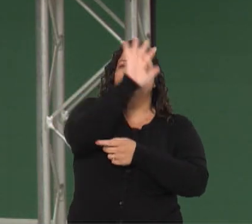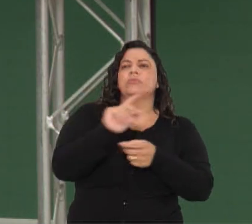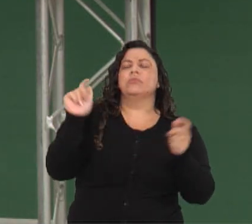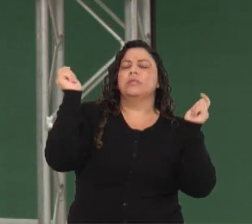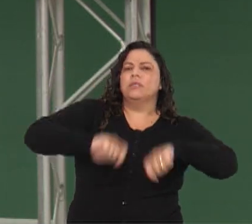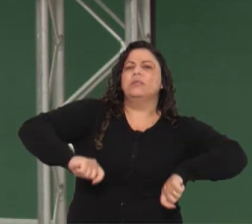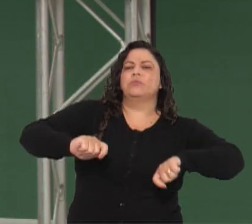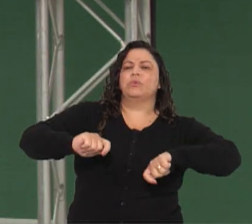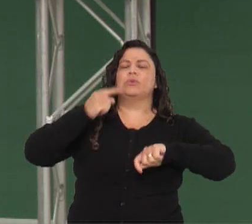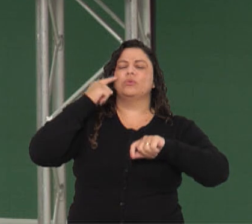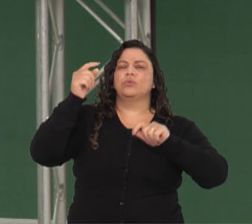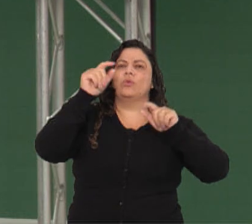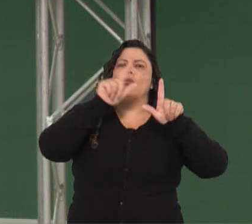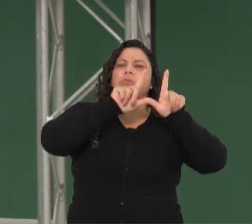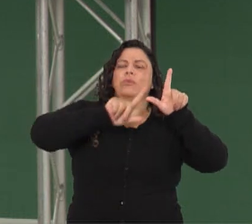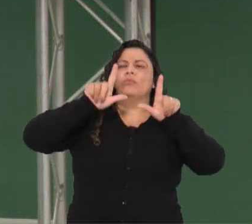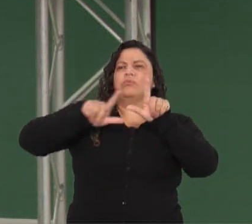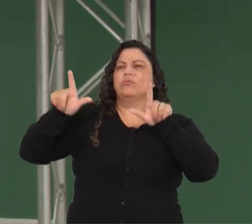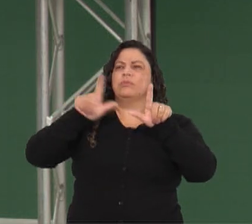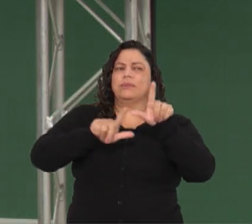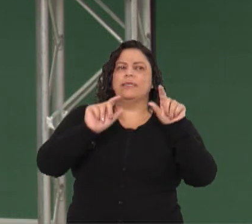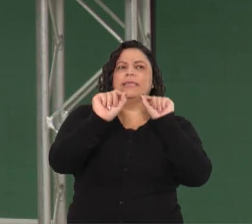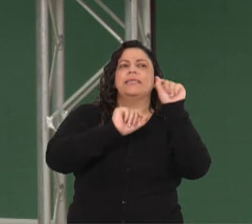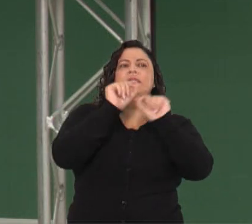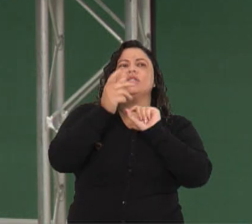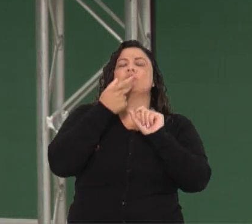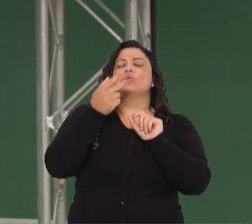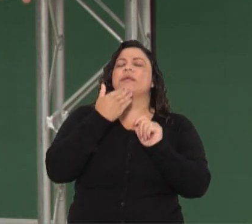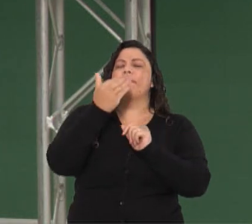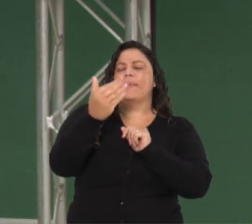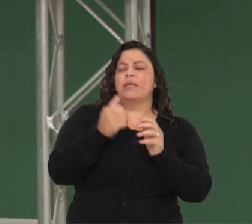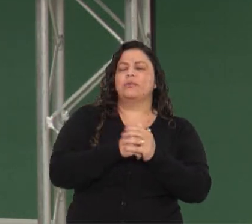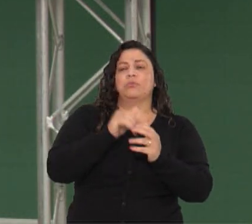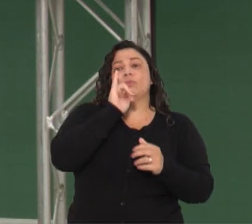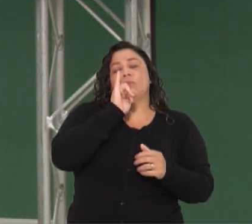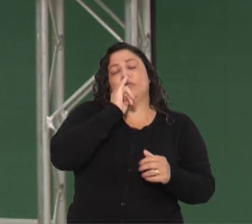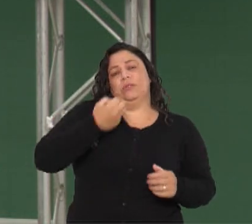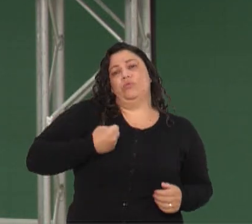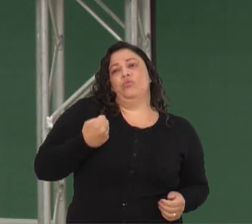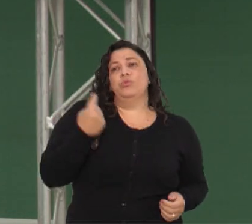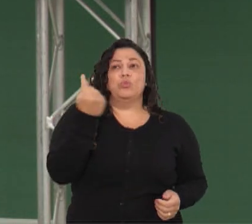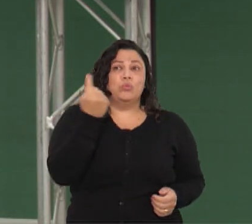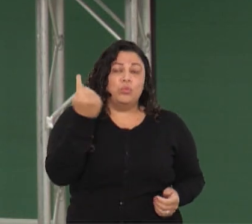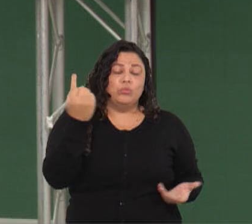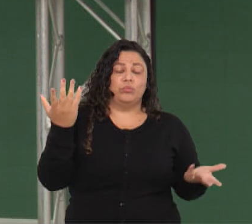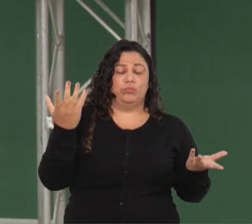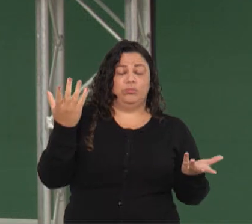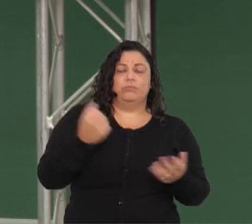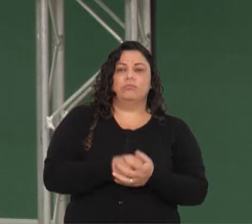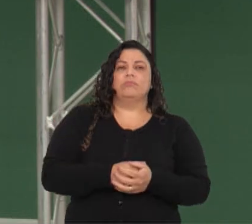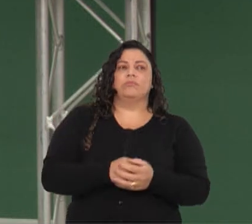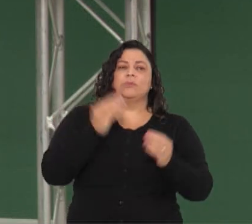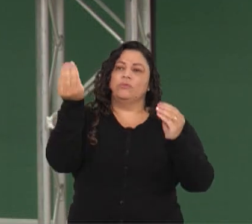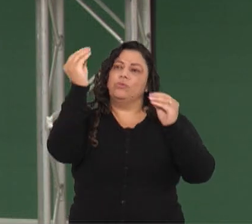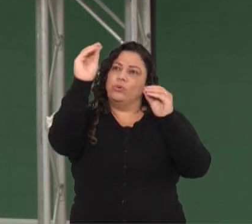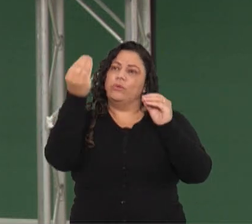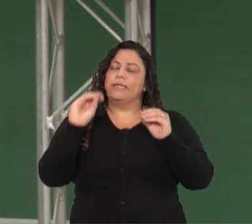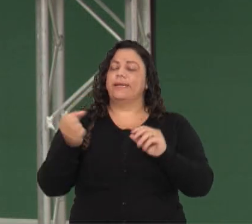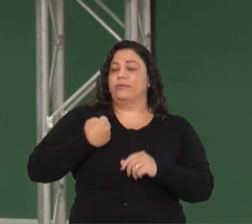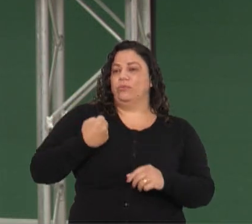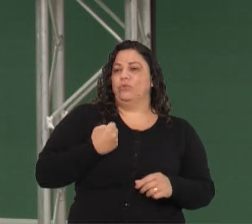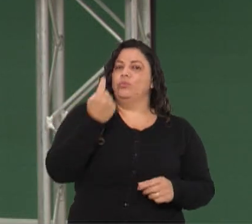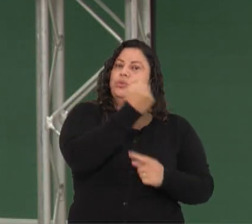essa descrição? Então, por exemplo, se a número 1 for aqui, vocês vão colocar aqui. Mas como vocês não têm o quadro em mãos, vocês vão escrever o número